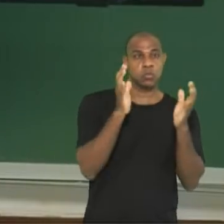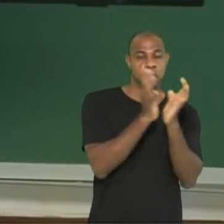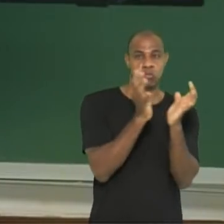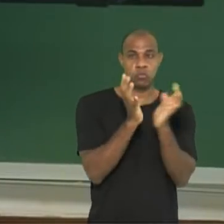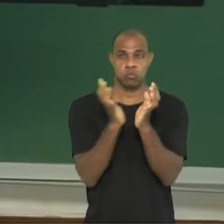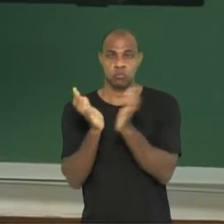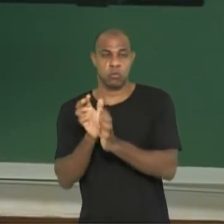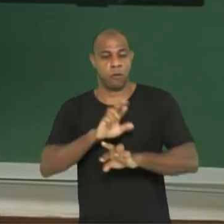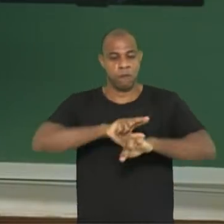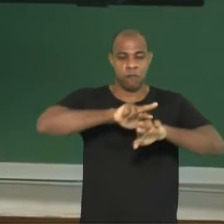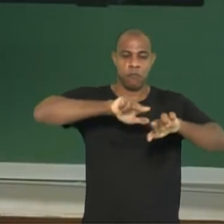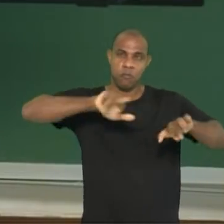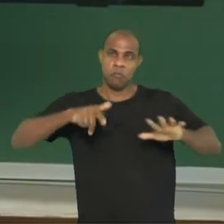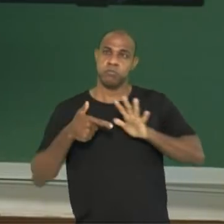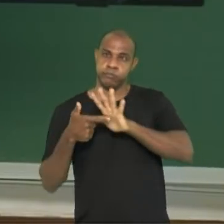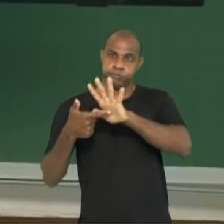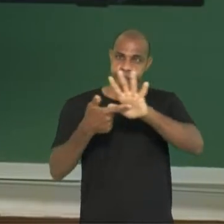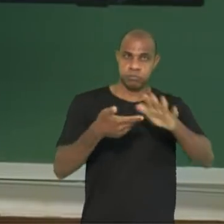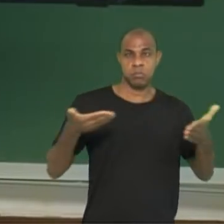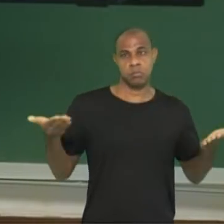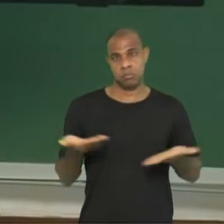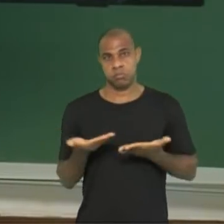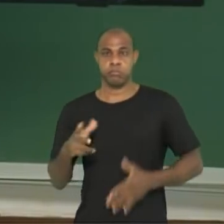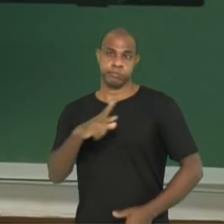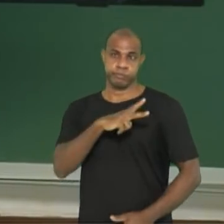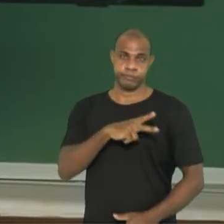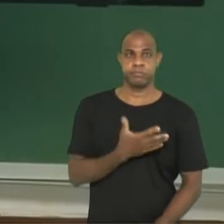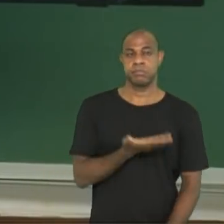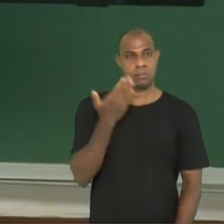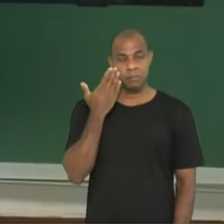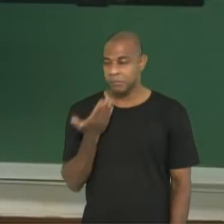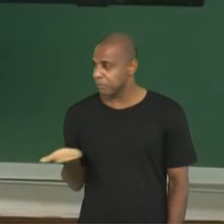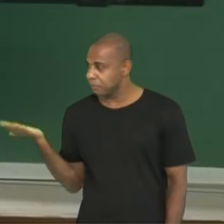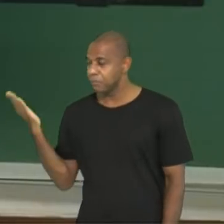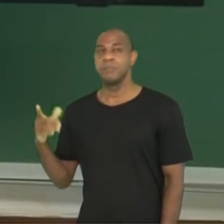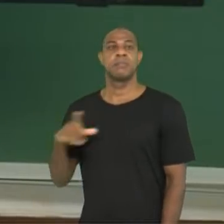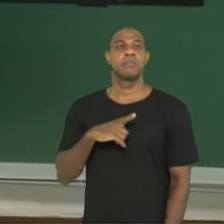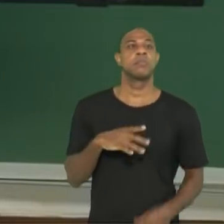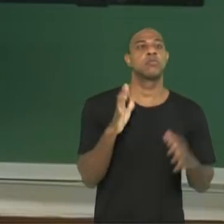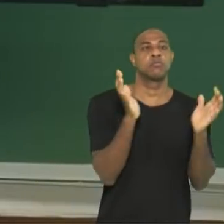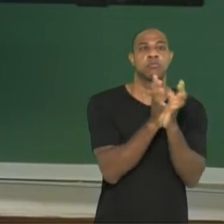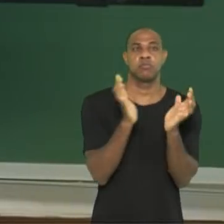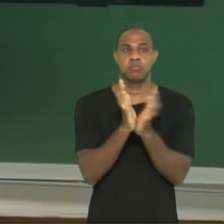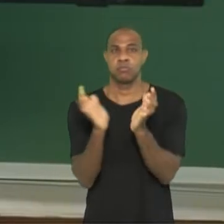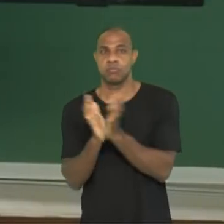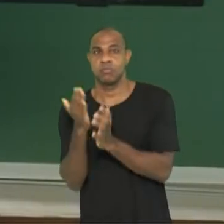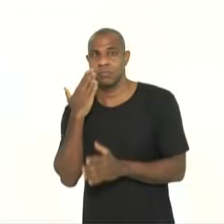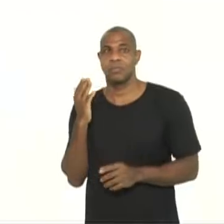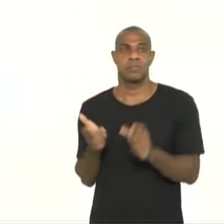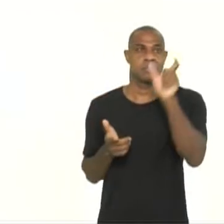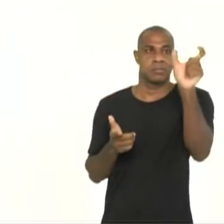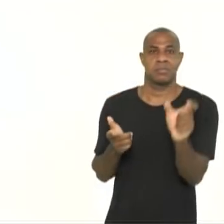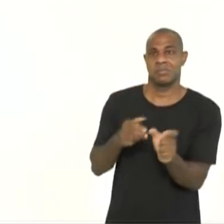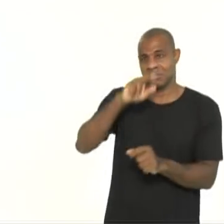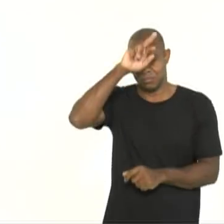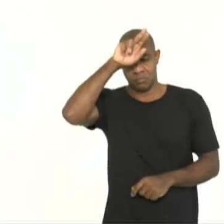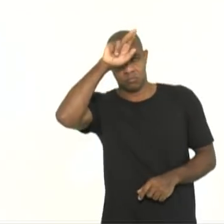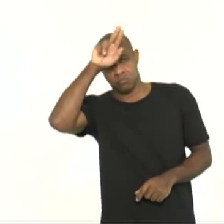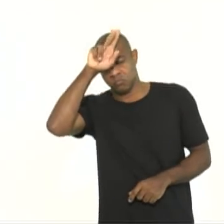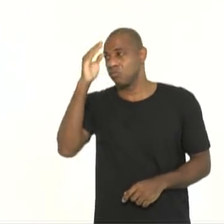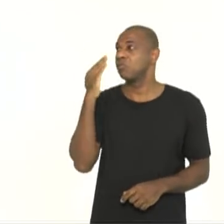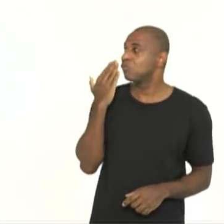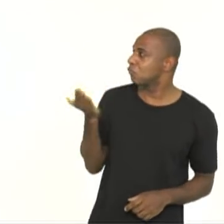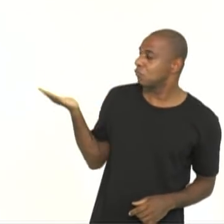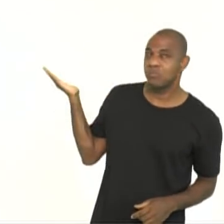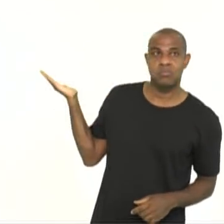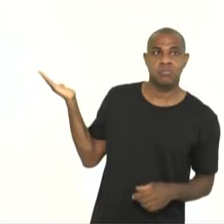vai ver essas diferenças de cada grupo em particular. Nós temos como grupos de artrópodes os insetos,